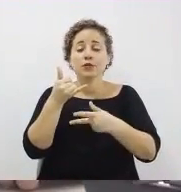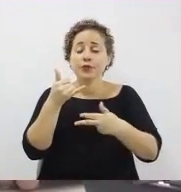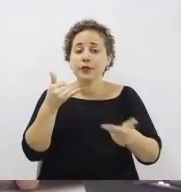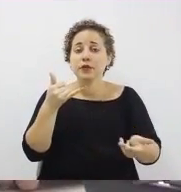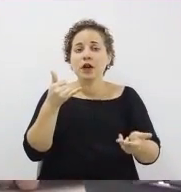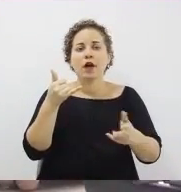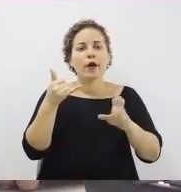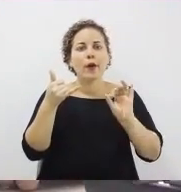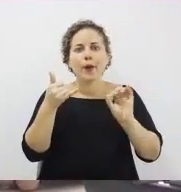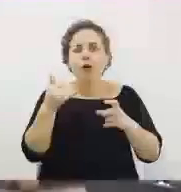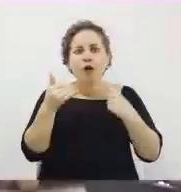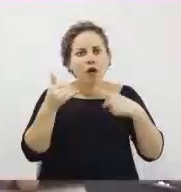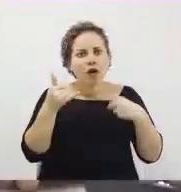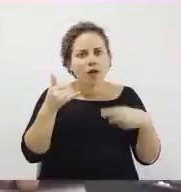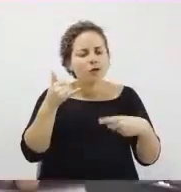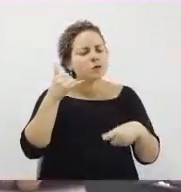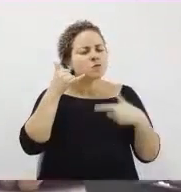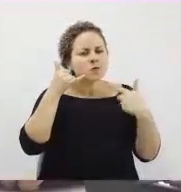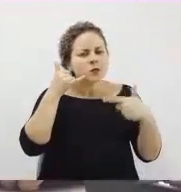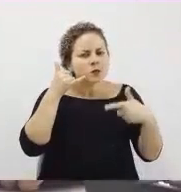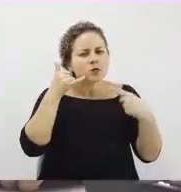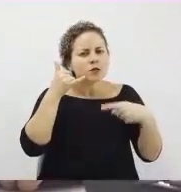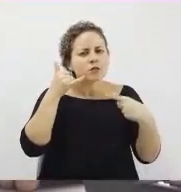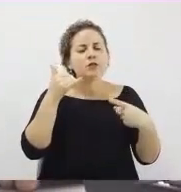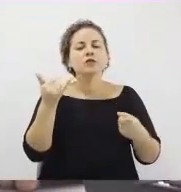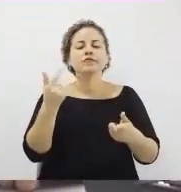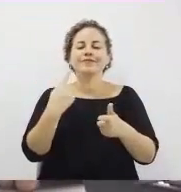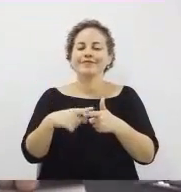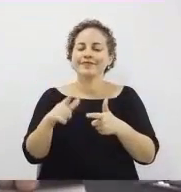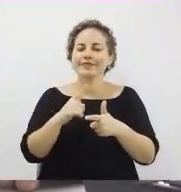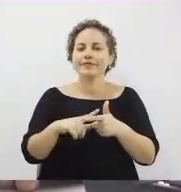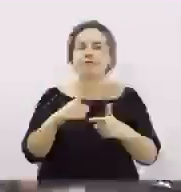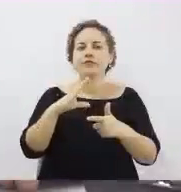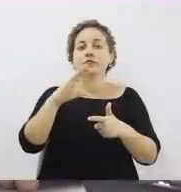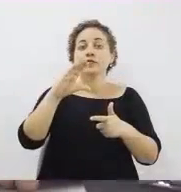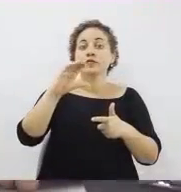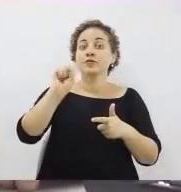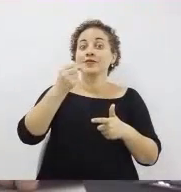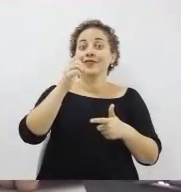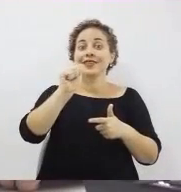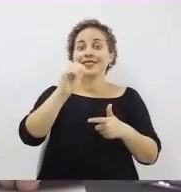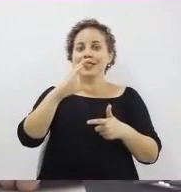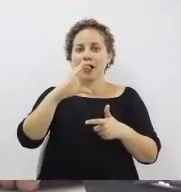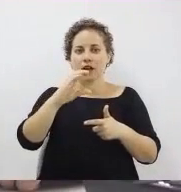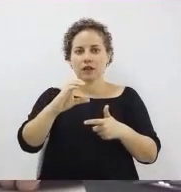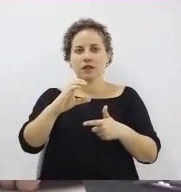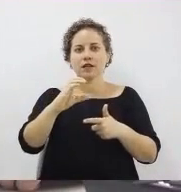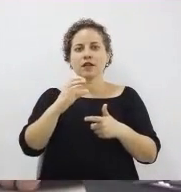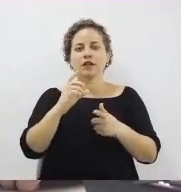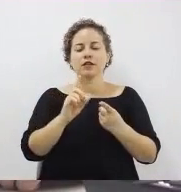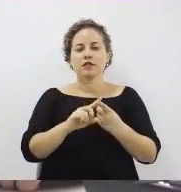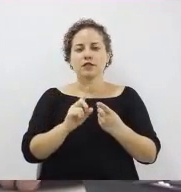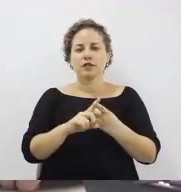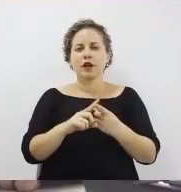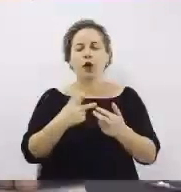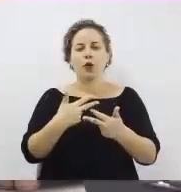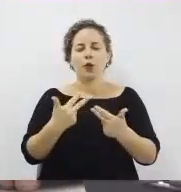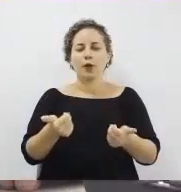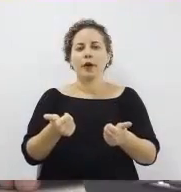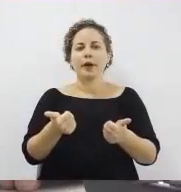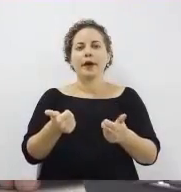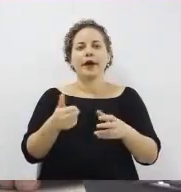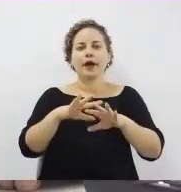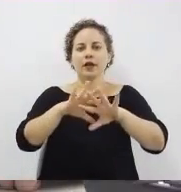mesmo reclamação em um serviço de atendimento ao cliente, aquele saque que vem nas embalagens de alguns produtos.